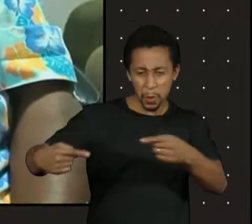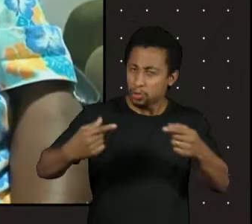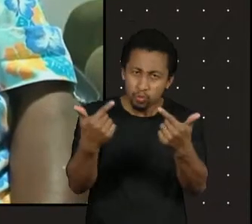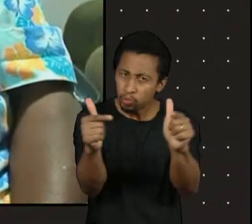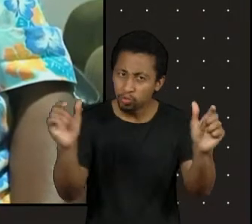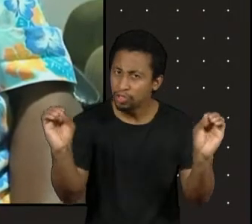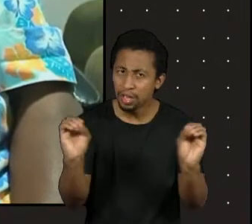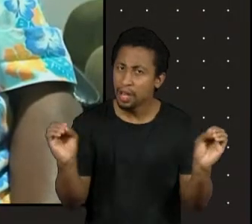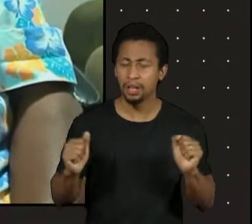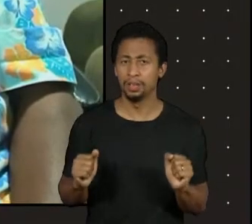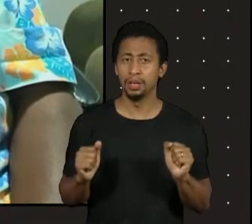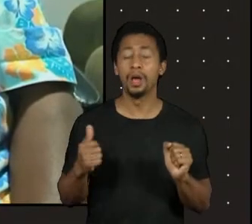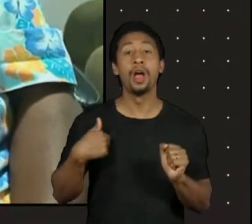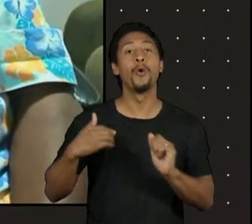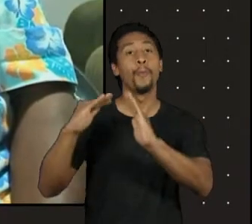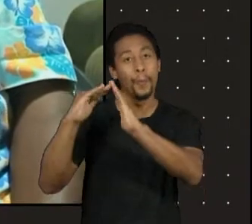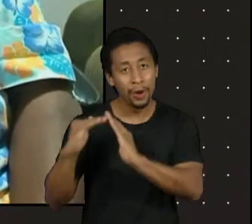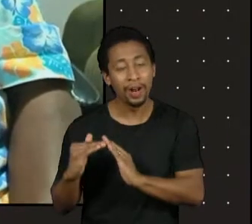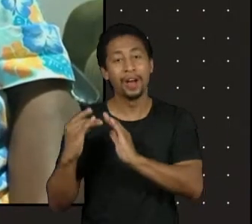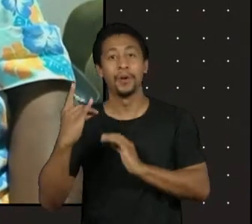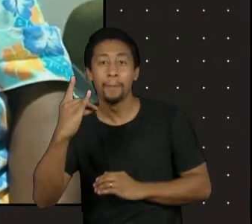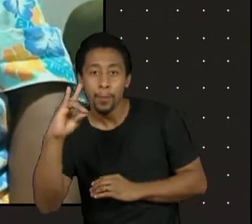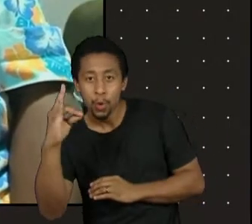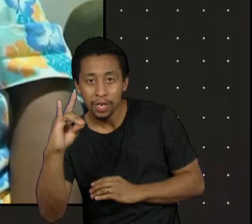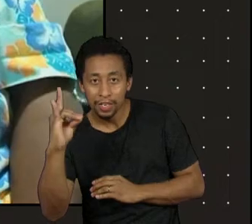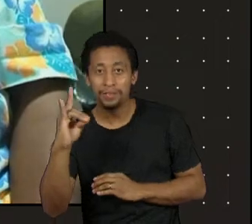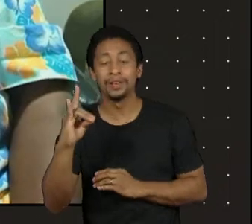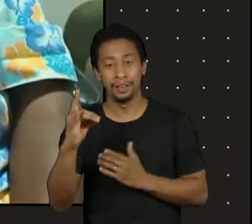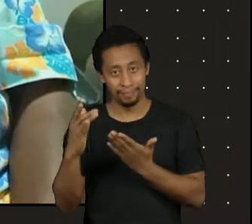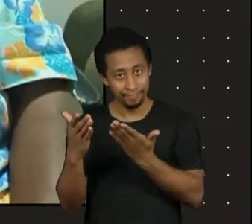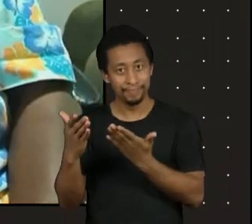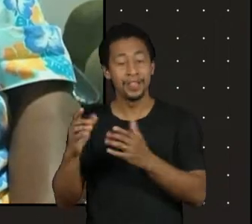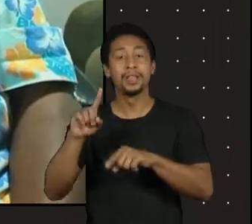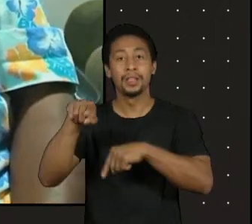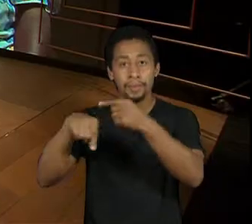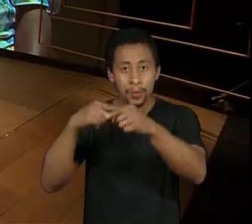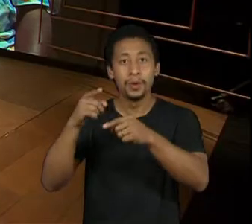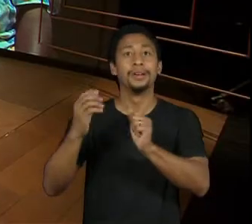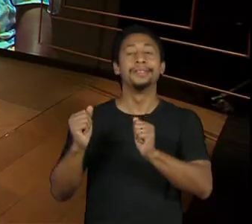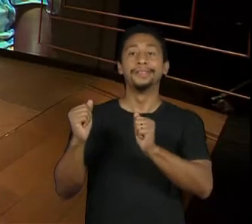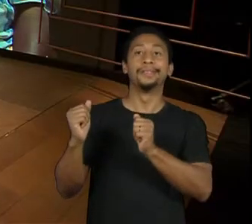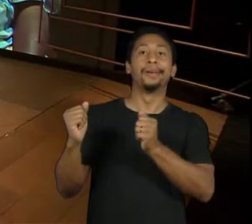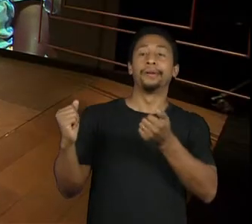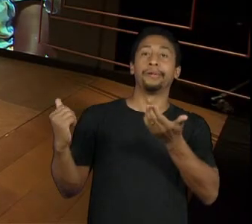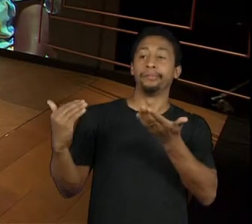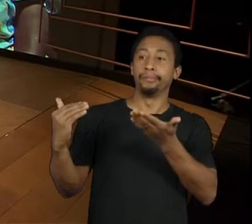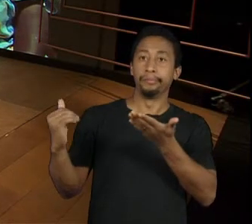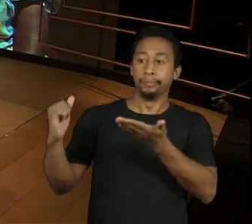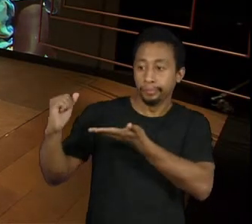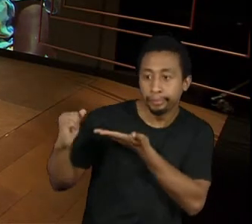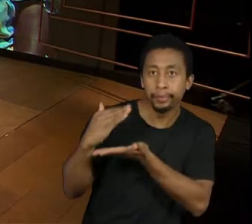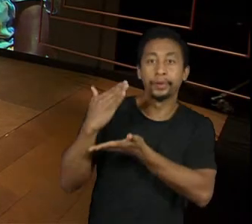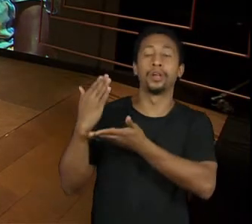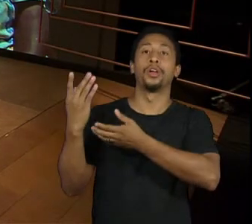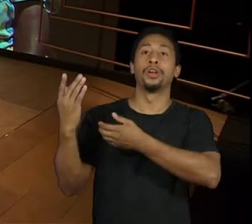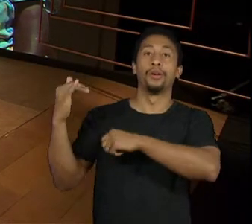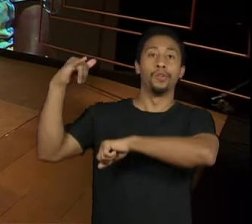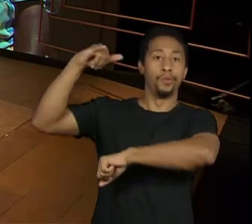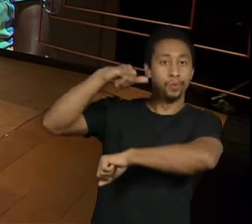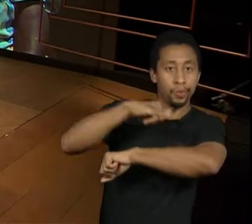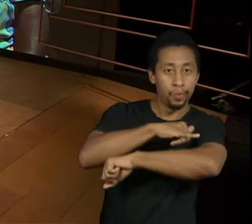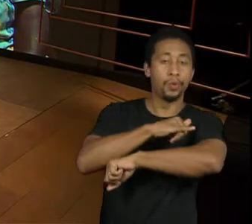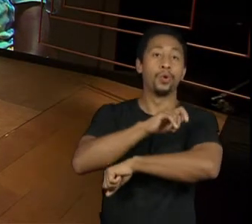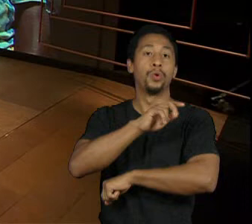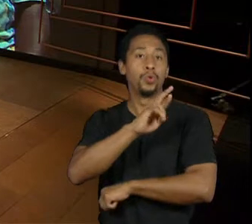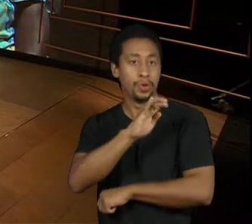na Bolívia, 124, Copacabana. Chutaram a porta, me levaram para o Galeão. Do Galeão, me